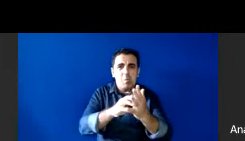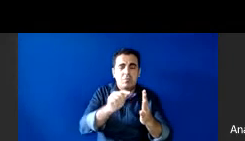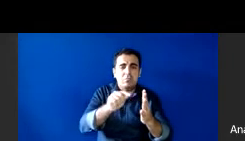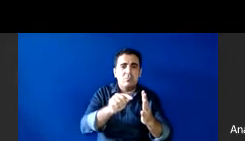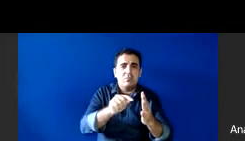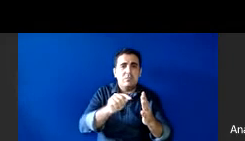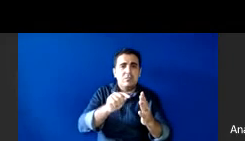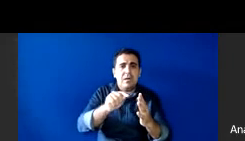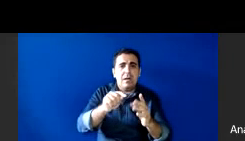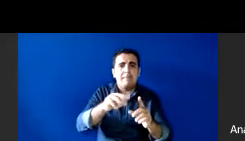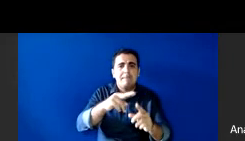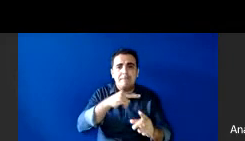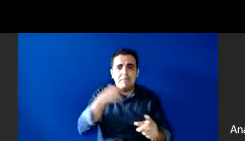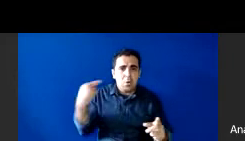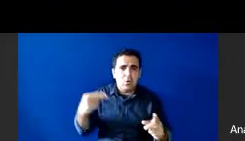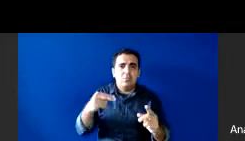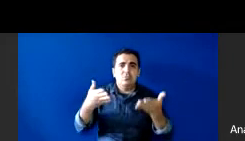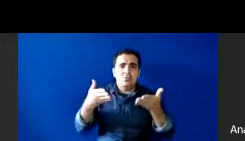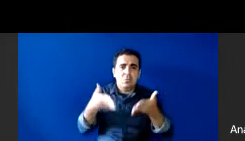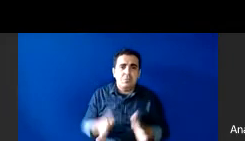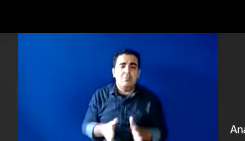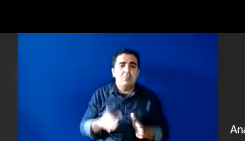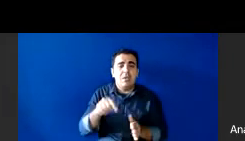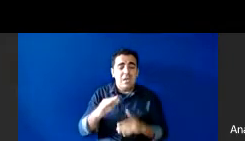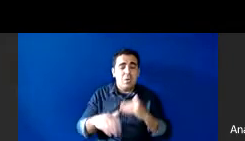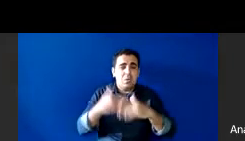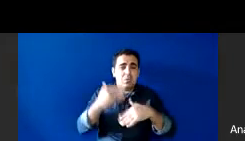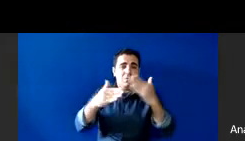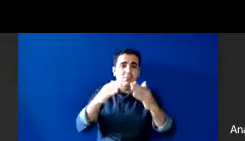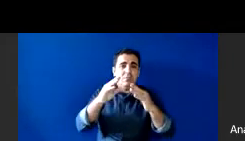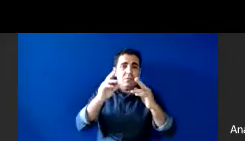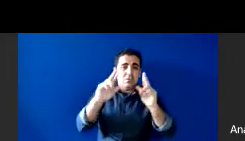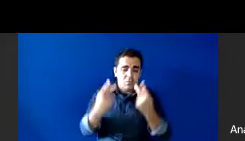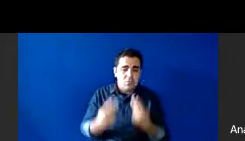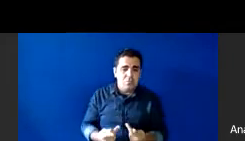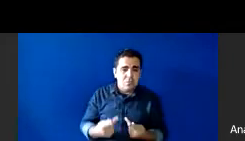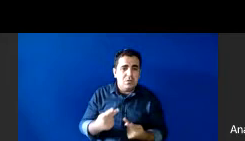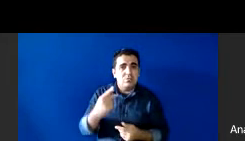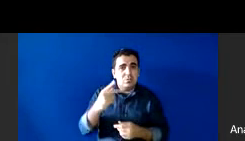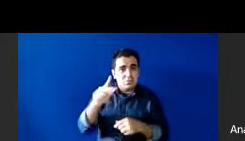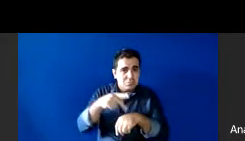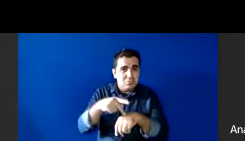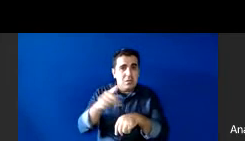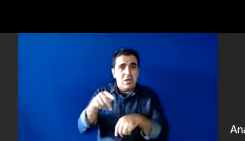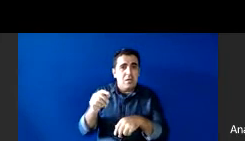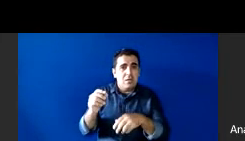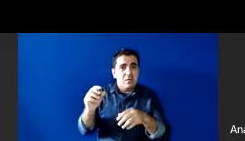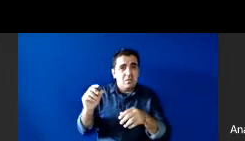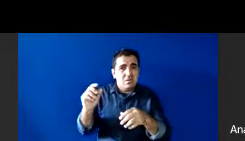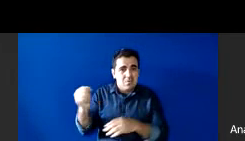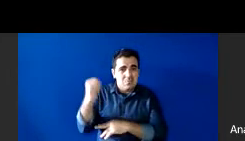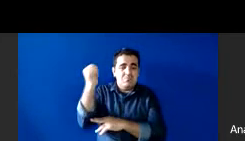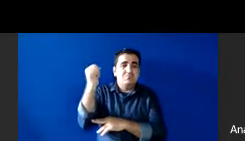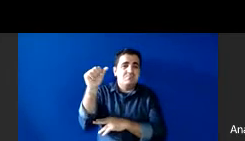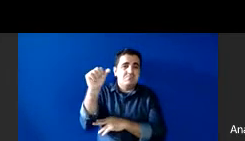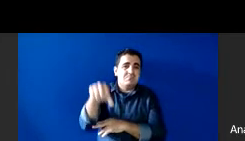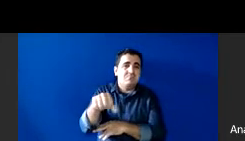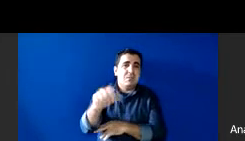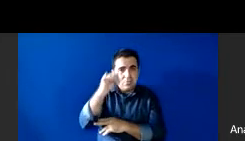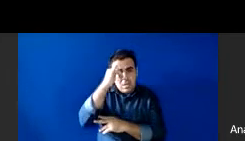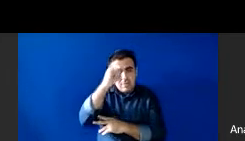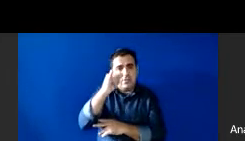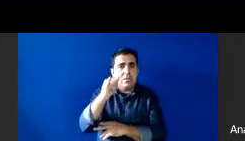indicador do grau de desenvolvimento humano de um país, né? E é uma tragédia evitável.